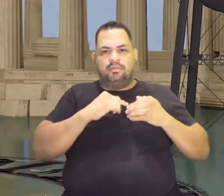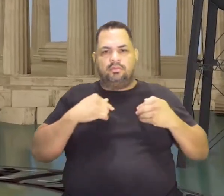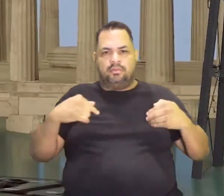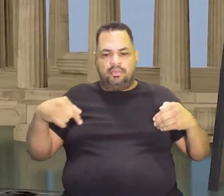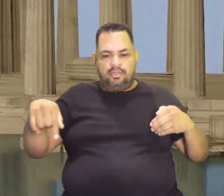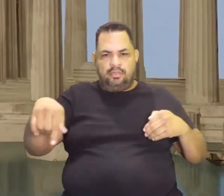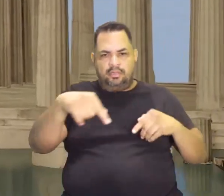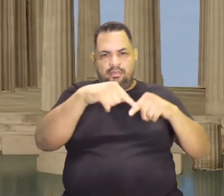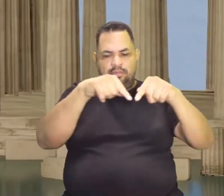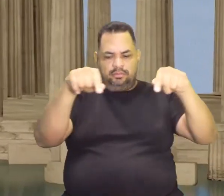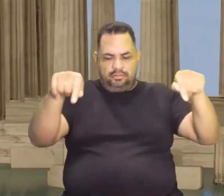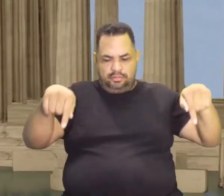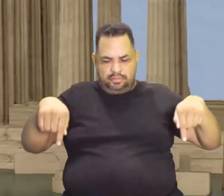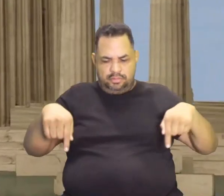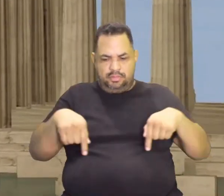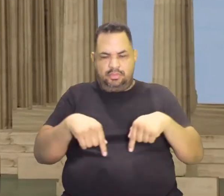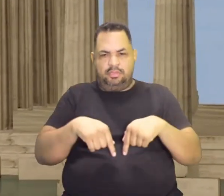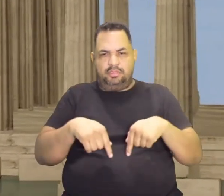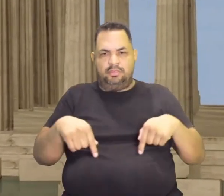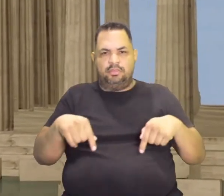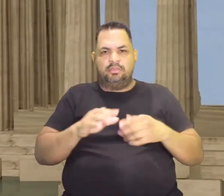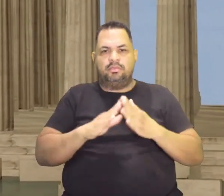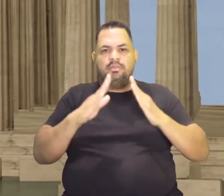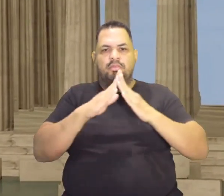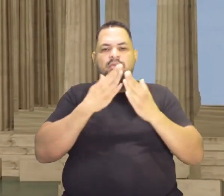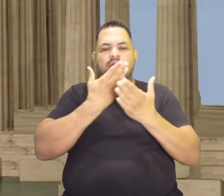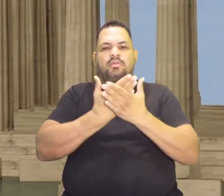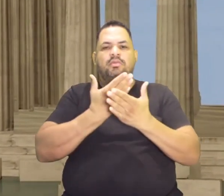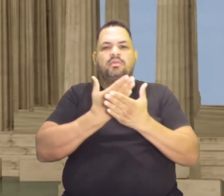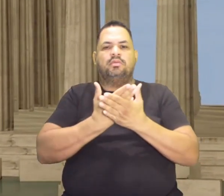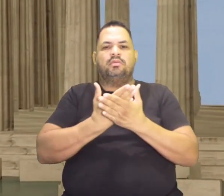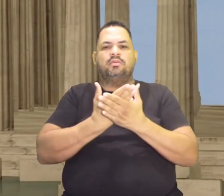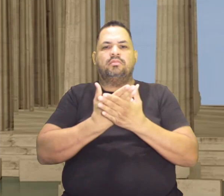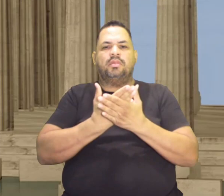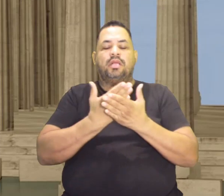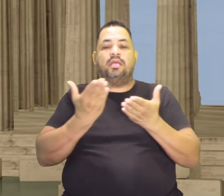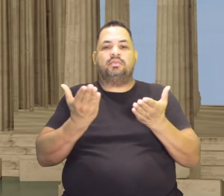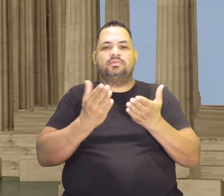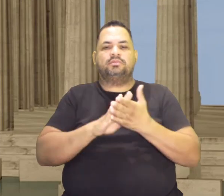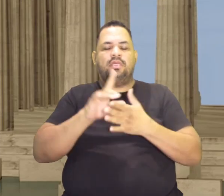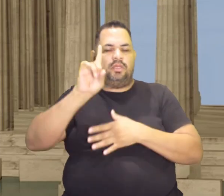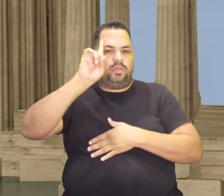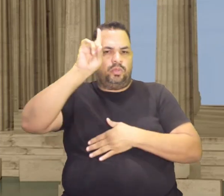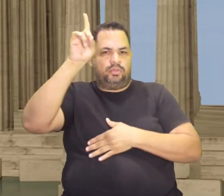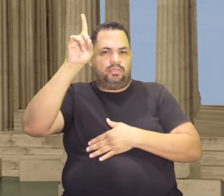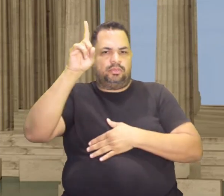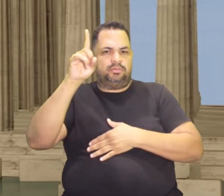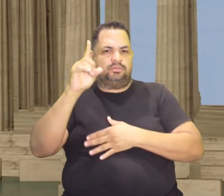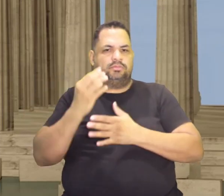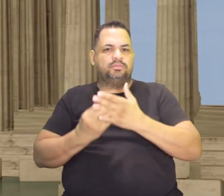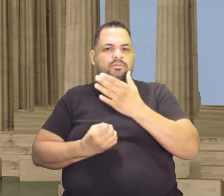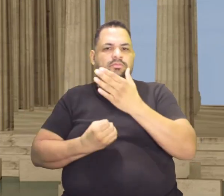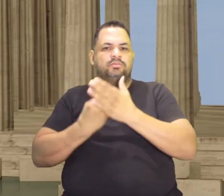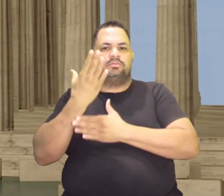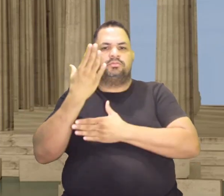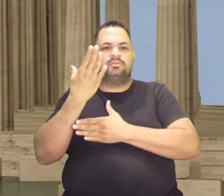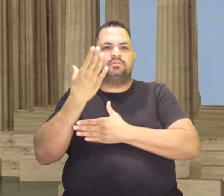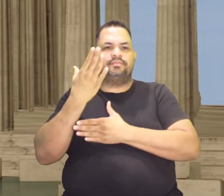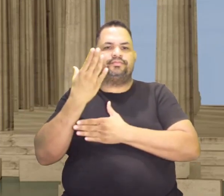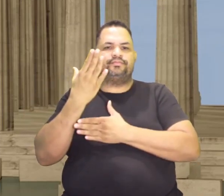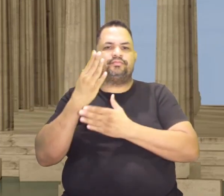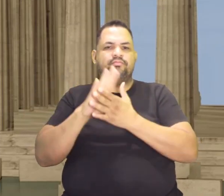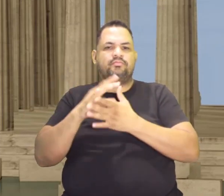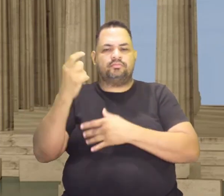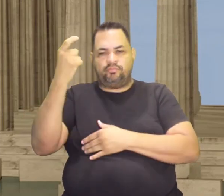uma casa. Nessa perspectiva aí, tá? Então, as ideias surgindo aí.